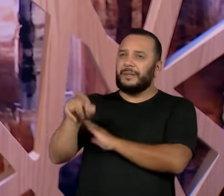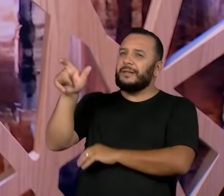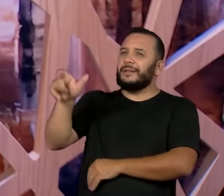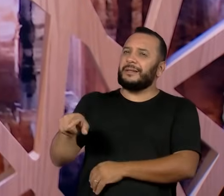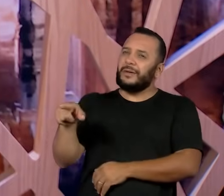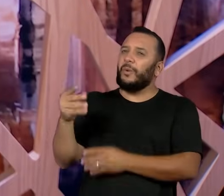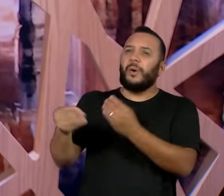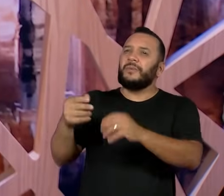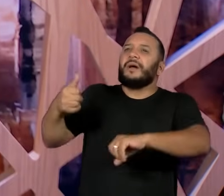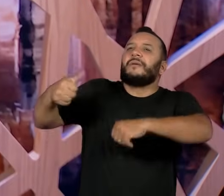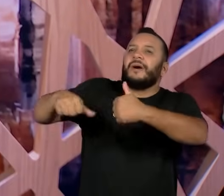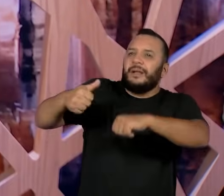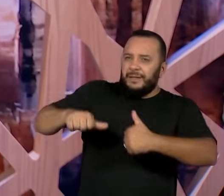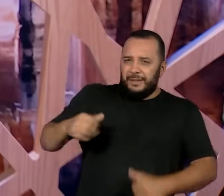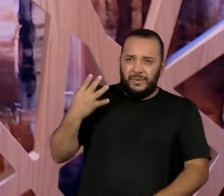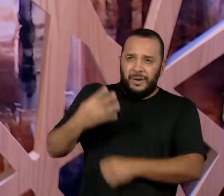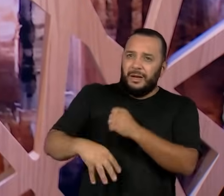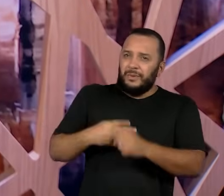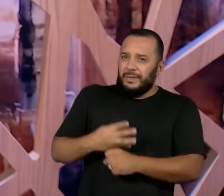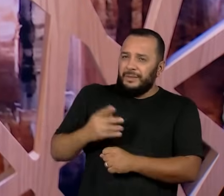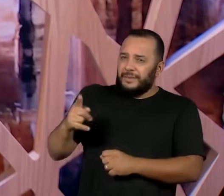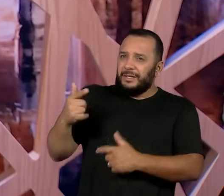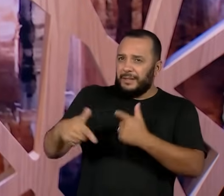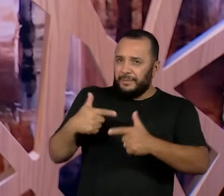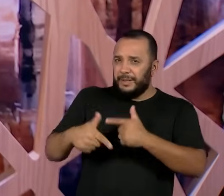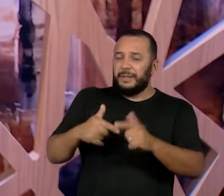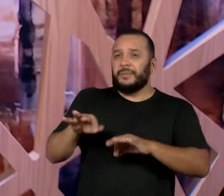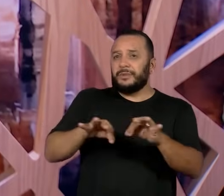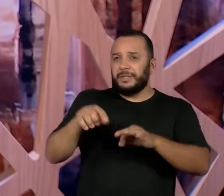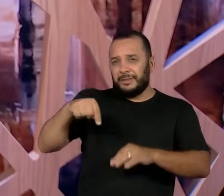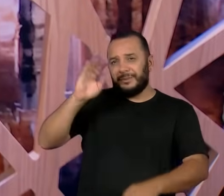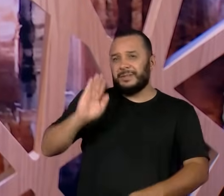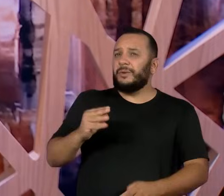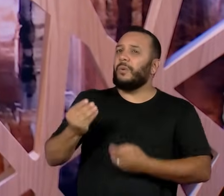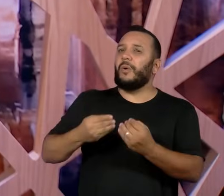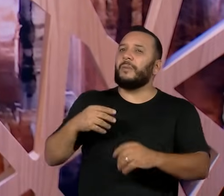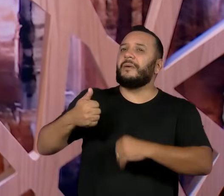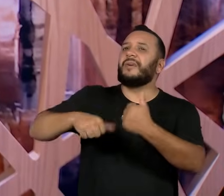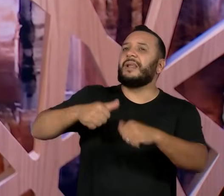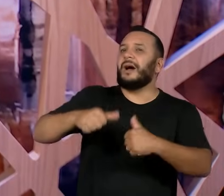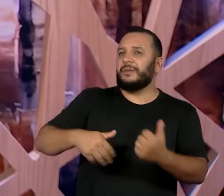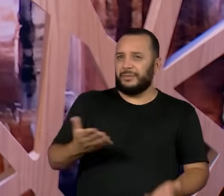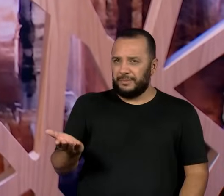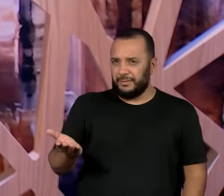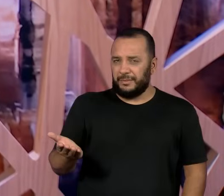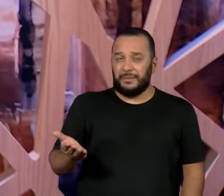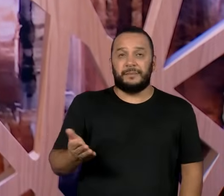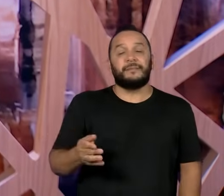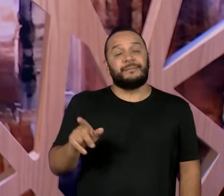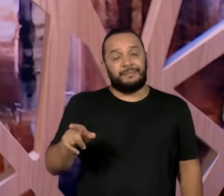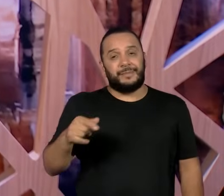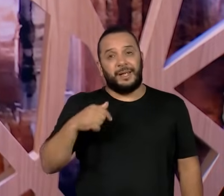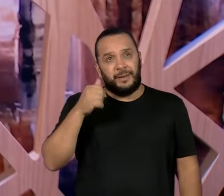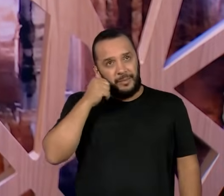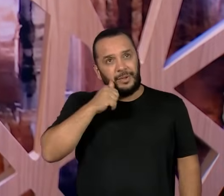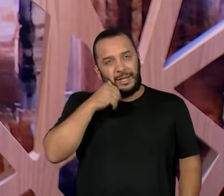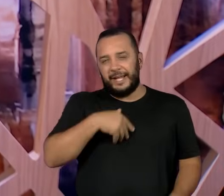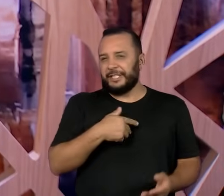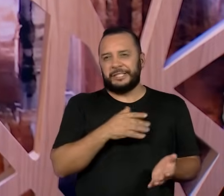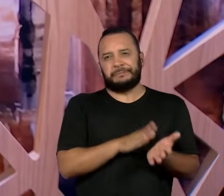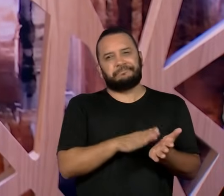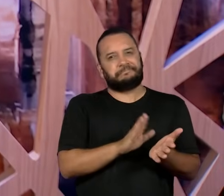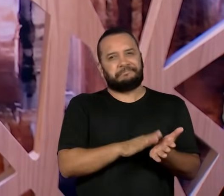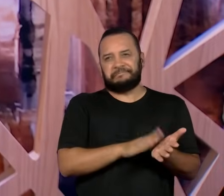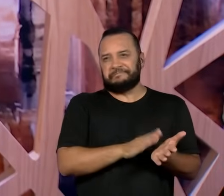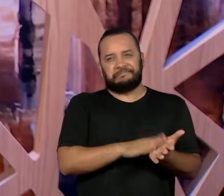Como é que você tem avaliado nos últimos 4 anos que vocês têm trabalhado com projetos brasileiros? O que vocês têm visto? E ela foi muito elogiosa. E